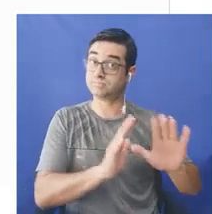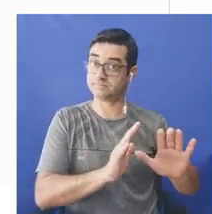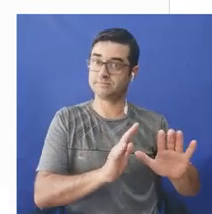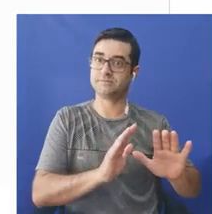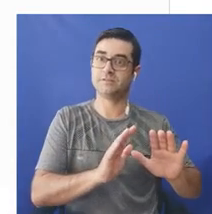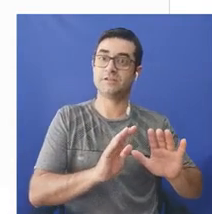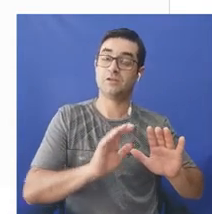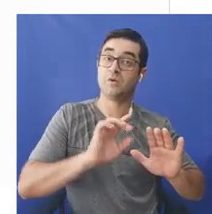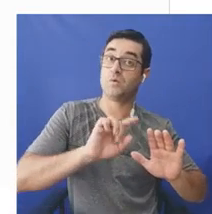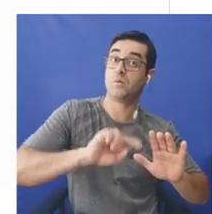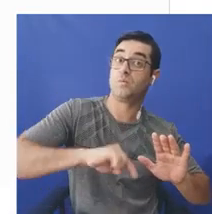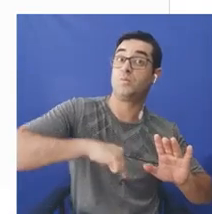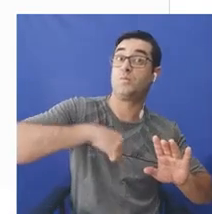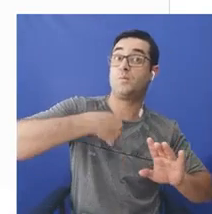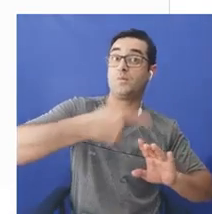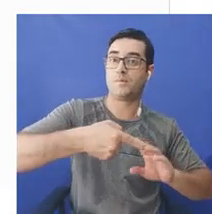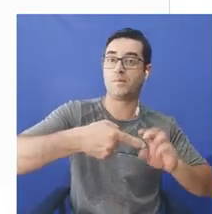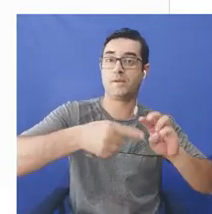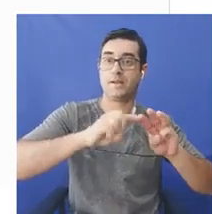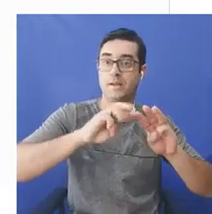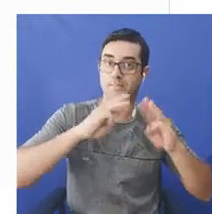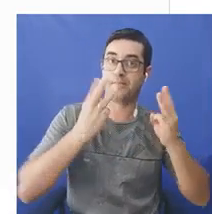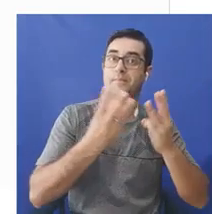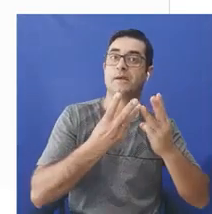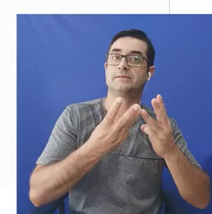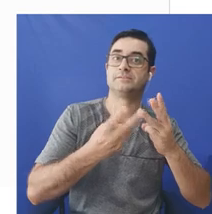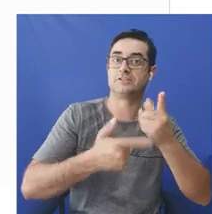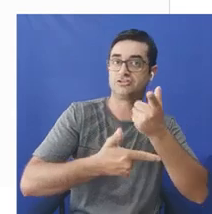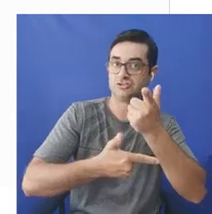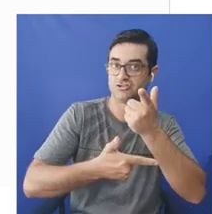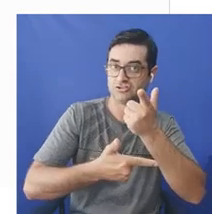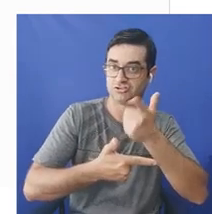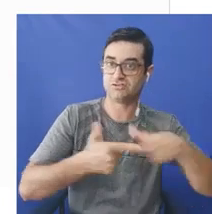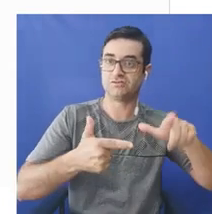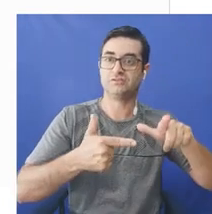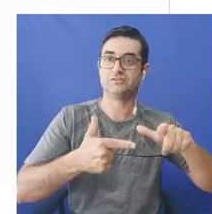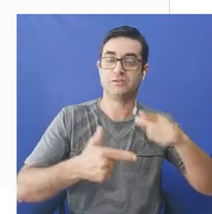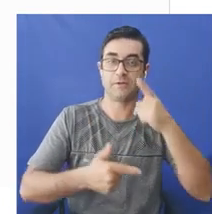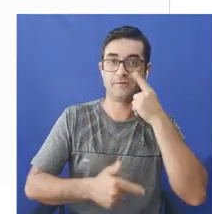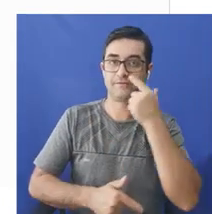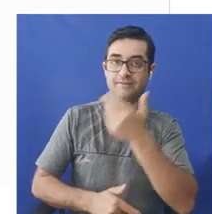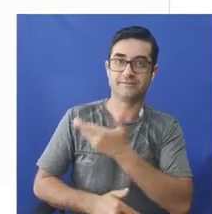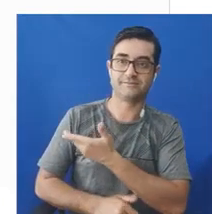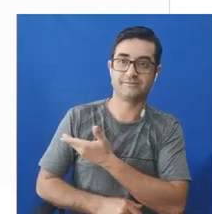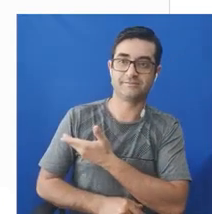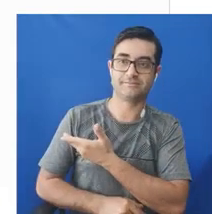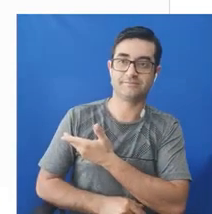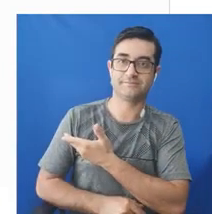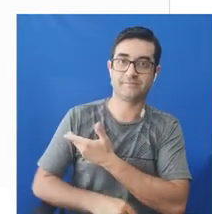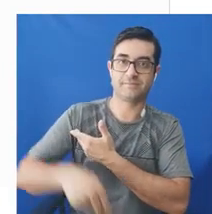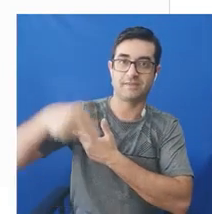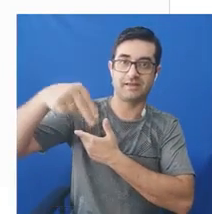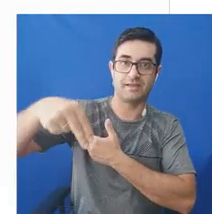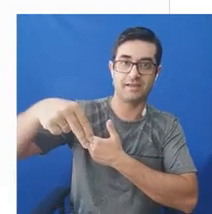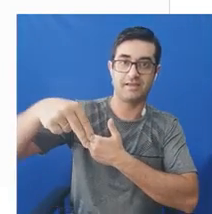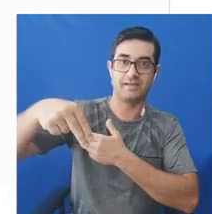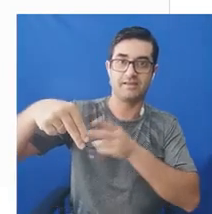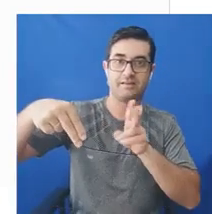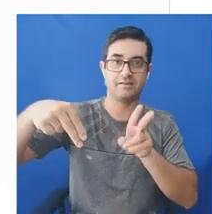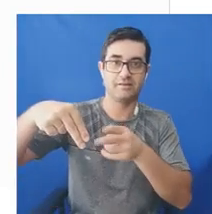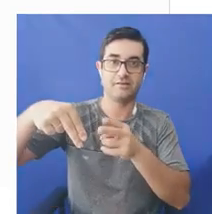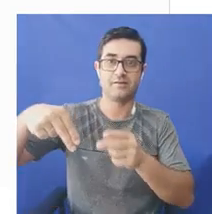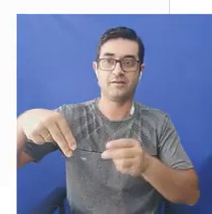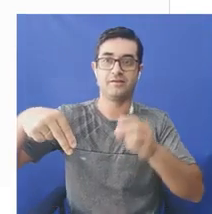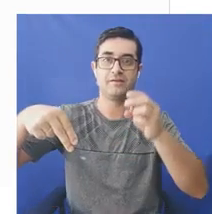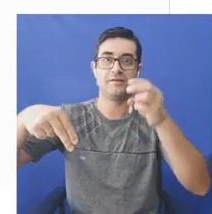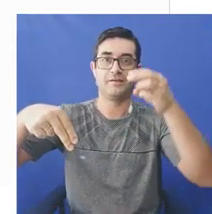aqui e passar a massa atômica dividindo. Se ela está multiplicando o número de mols, passa para o outro lado dividindo. Então, tá aqui, ó.